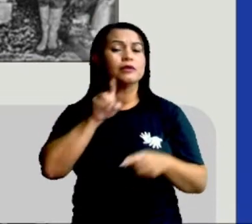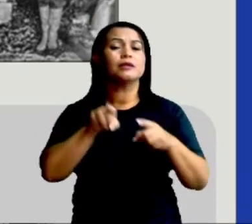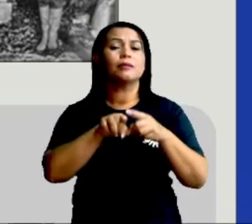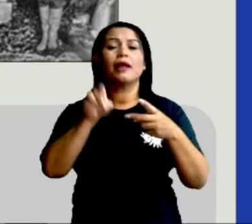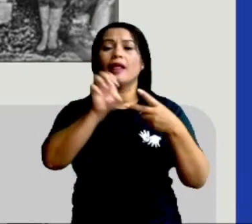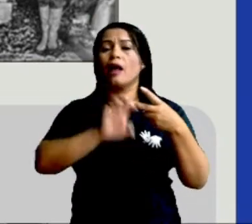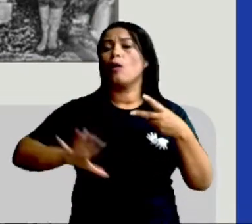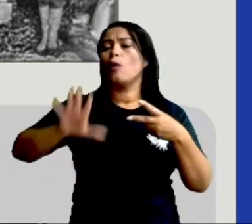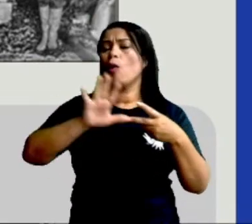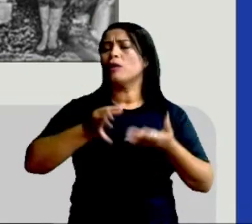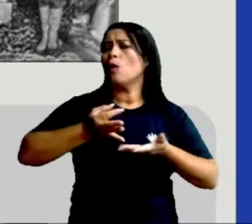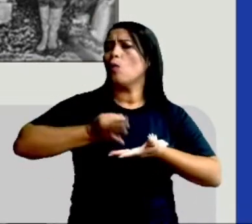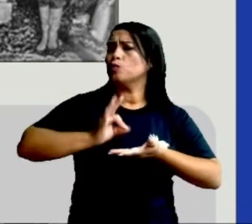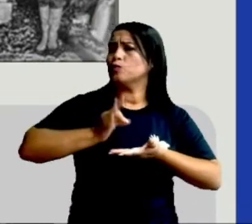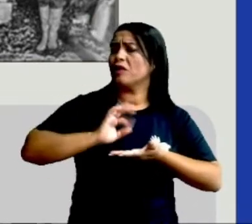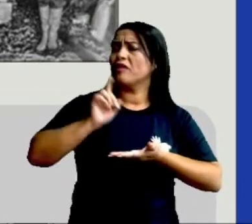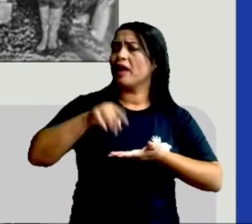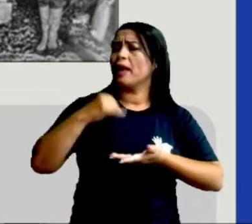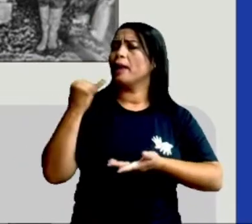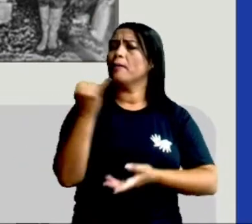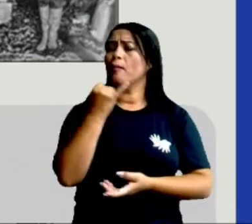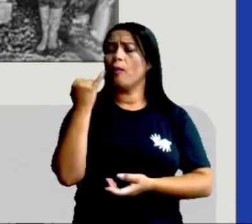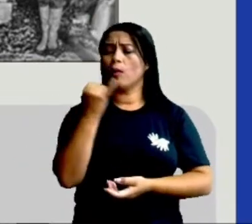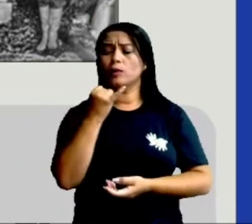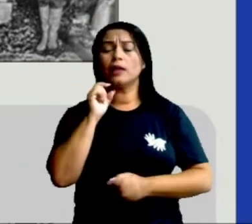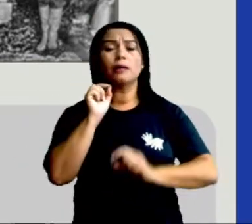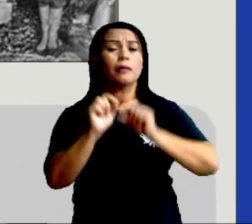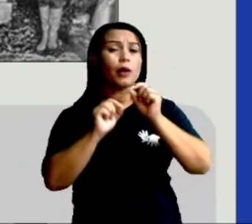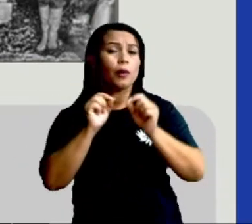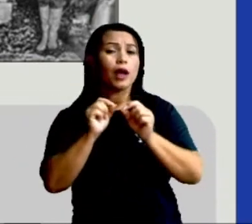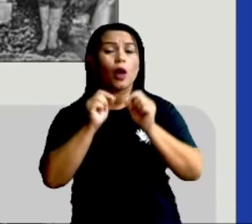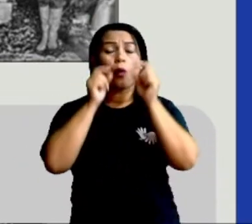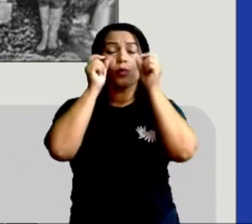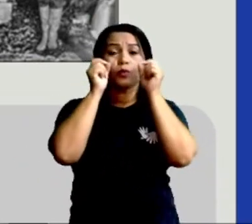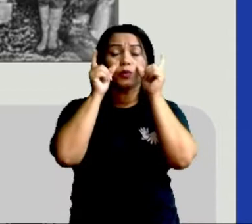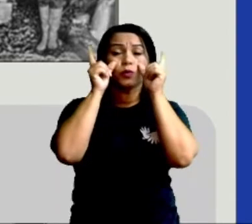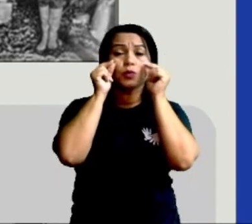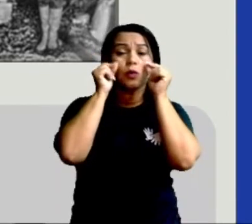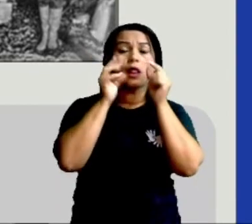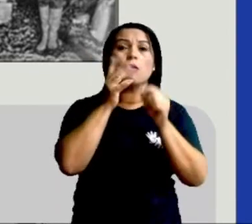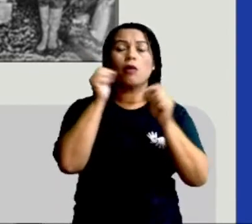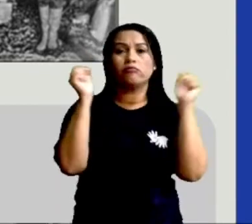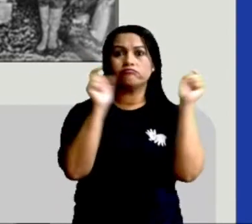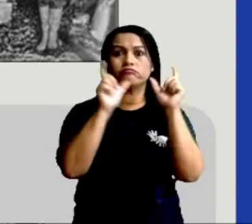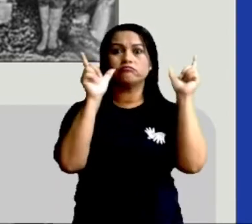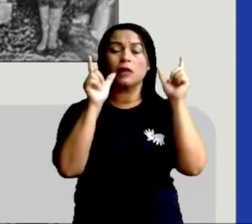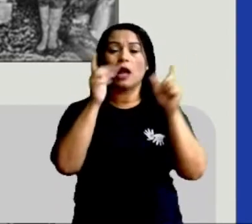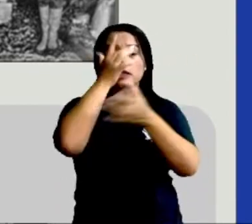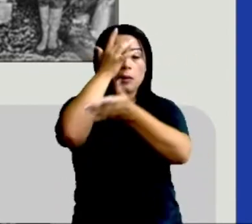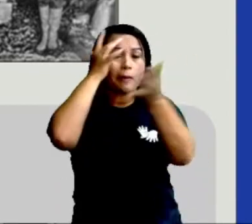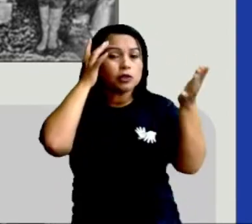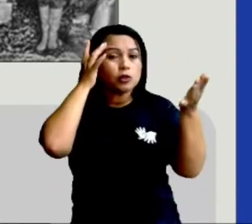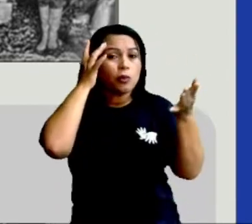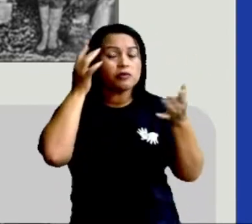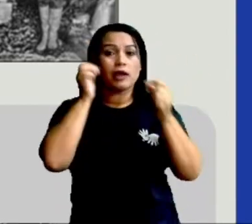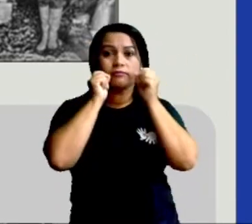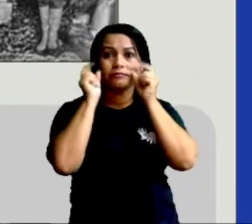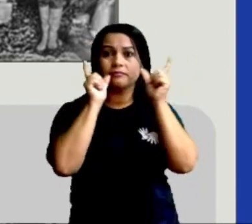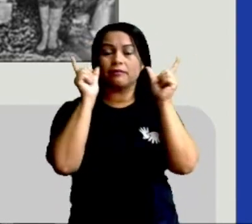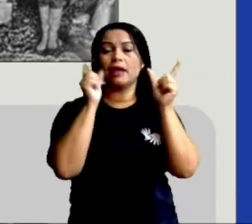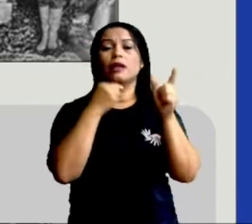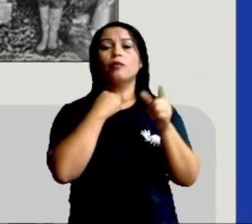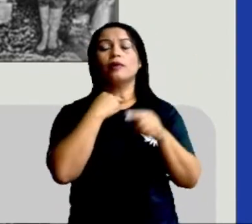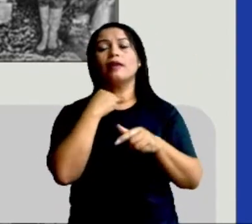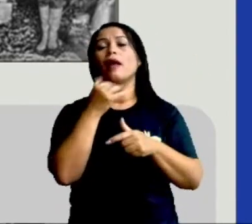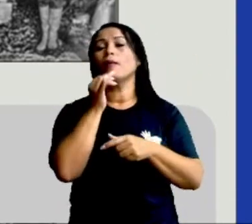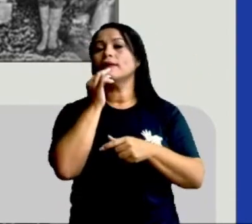O consumo do café era importante para retardar o sono e impedir que os operários adormecessem depois de